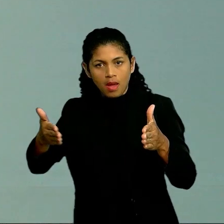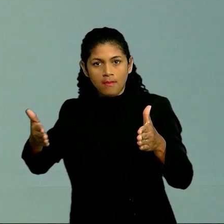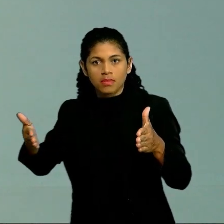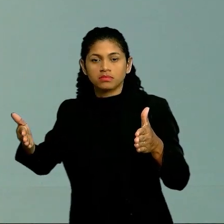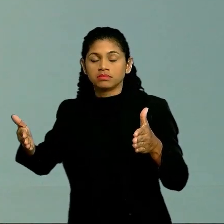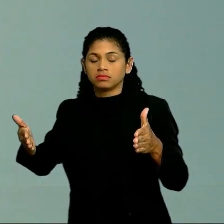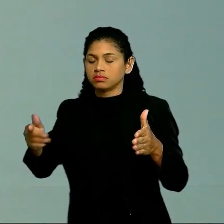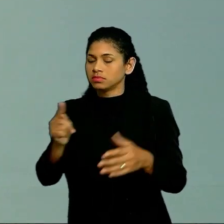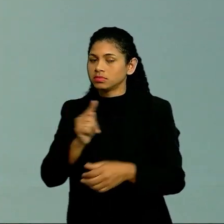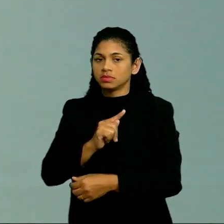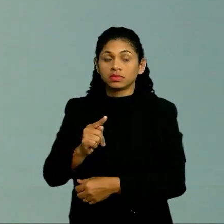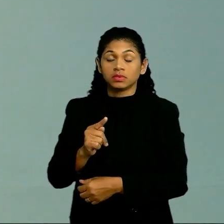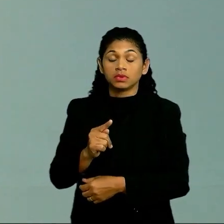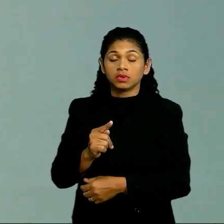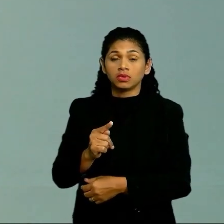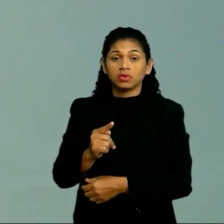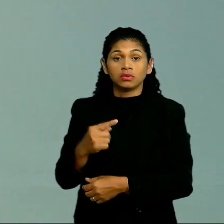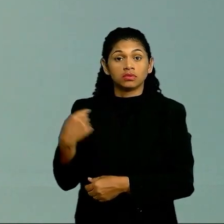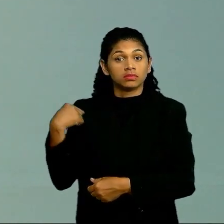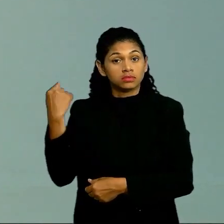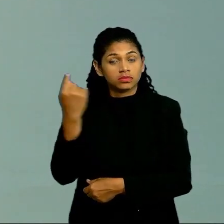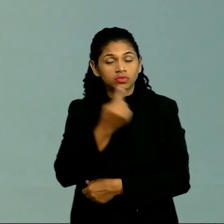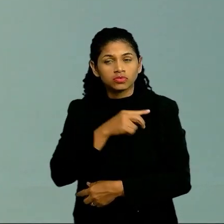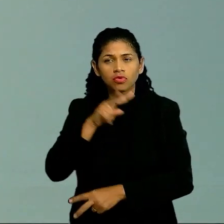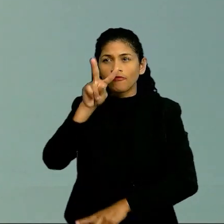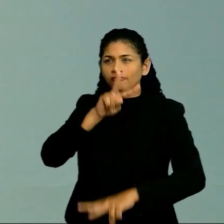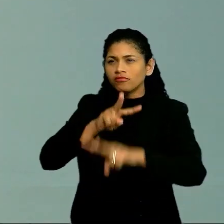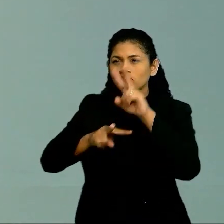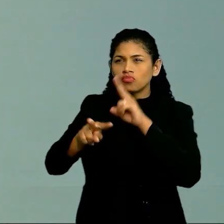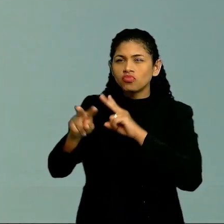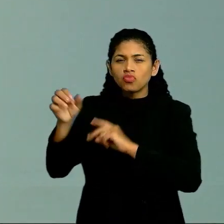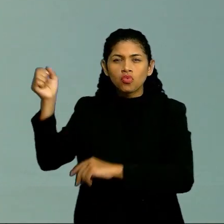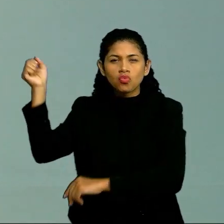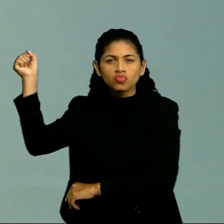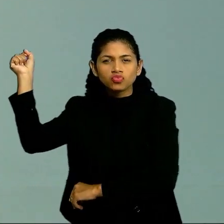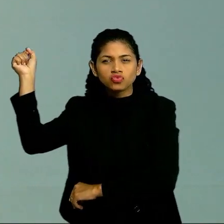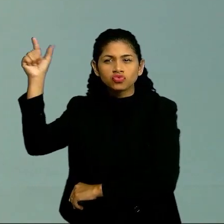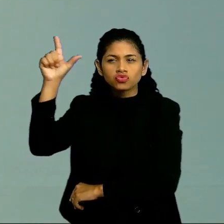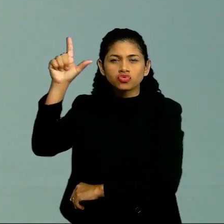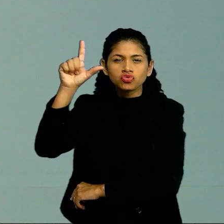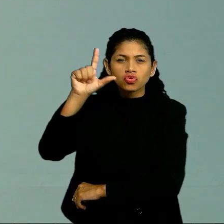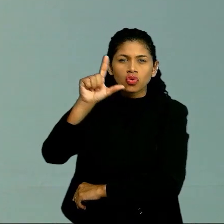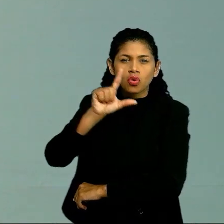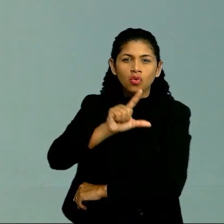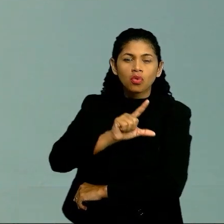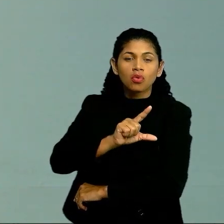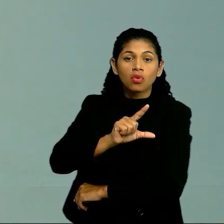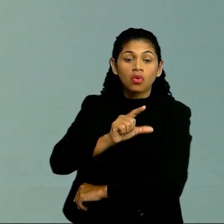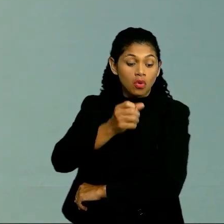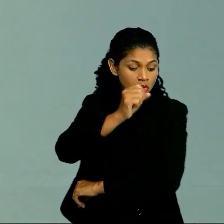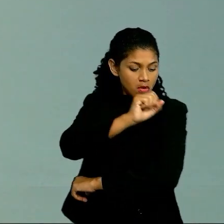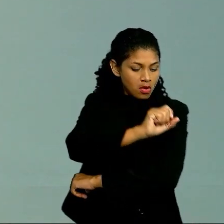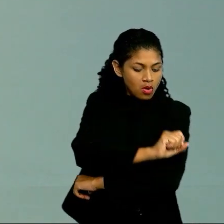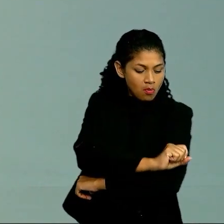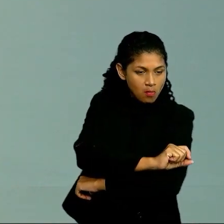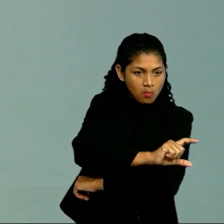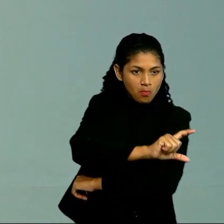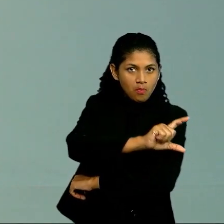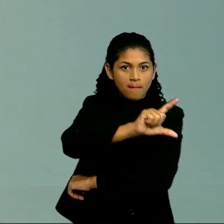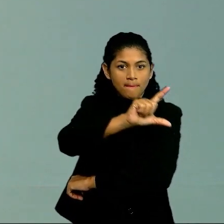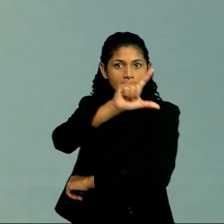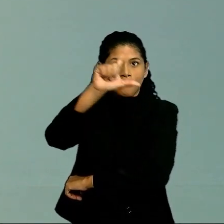outro, mas nada garante que isso amanhã será do mesmo jeito. Nada garante que isso vá continuar pela